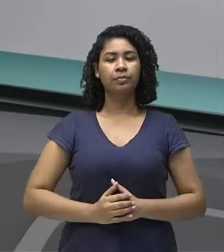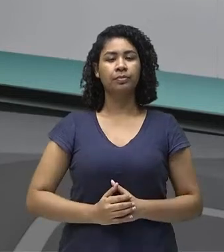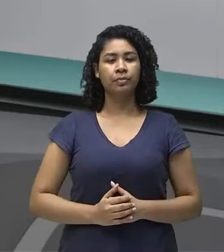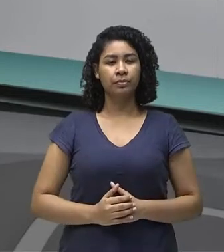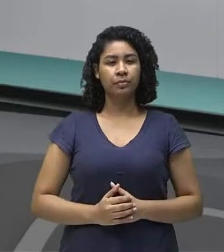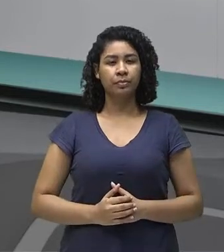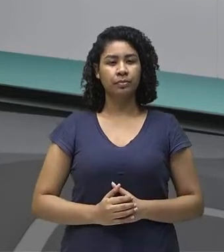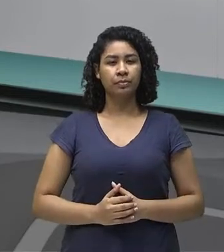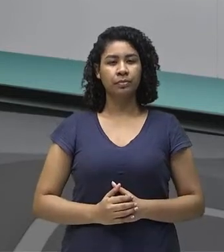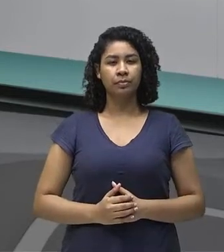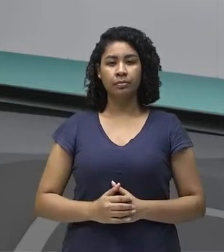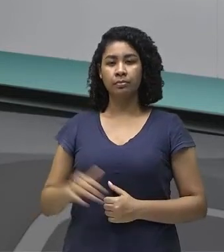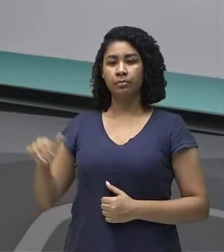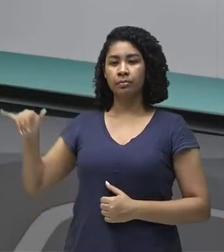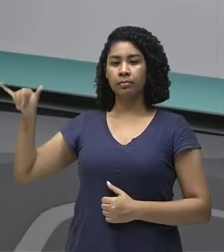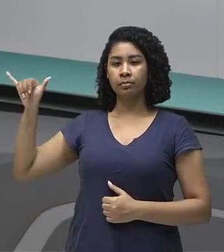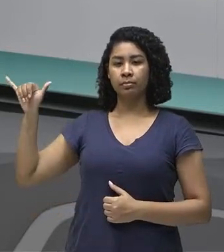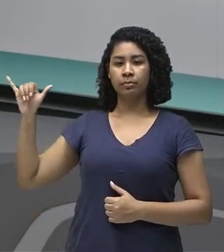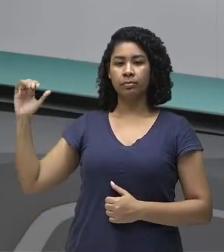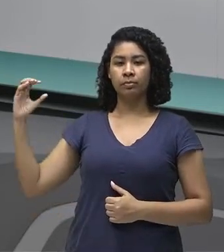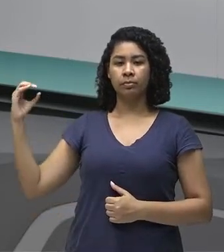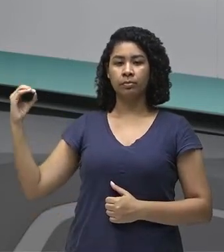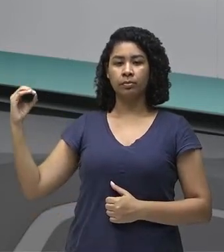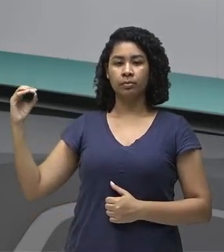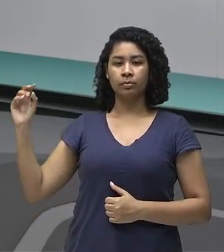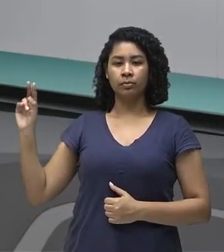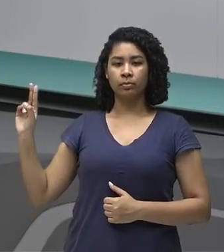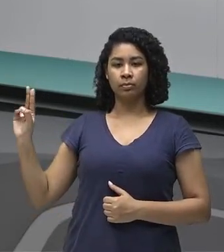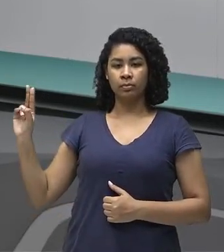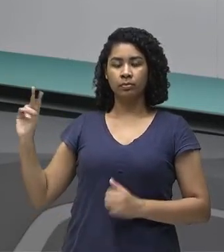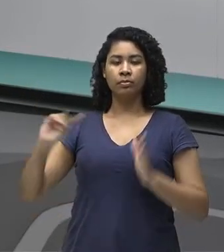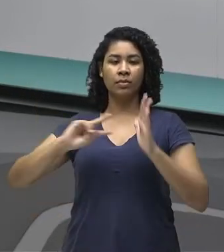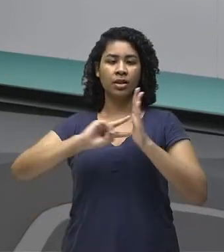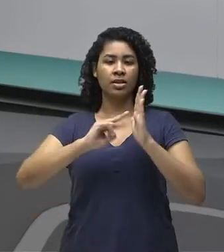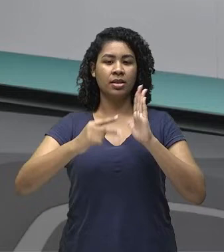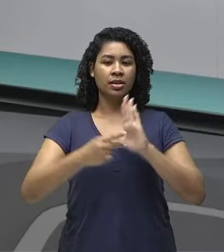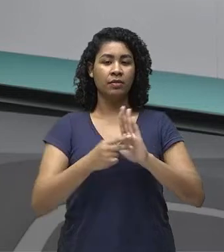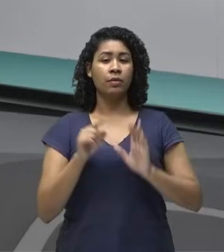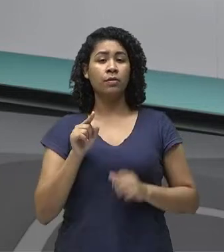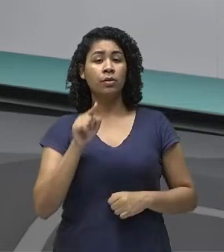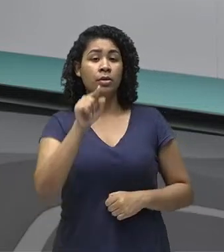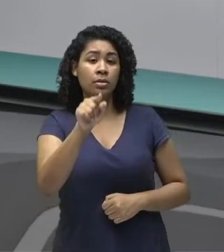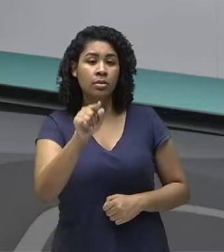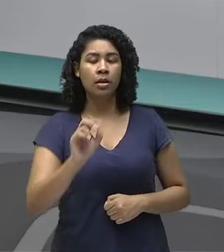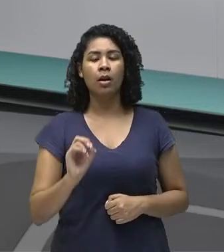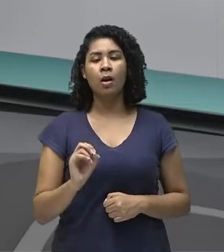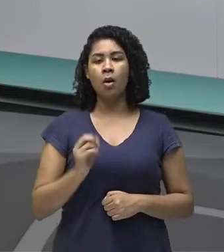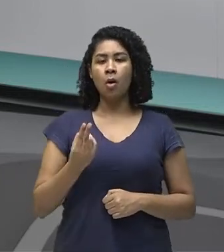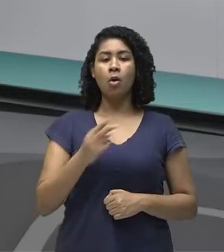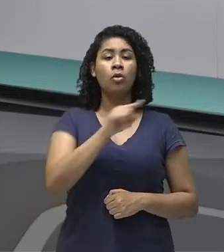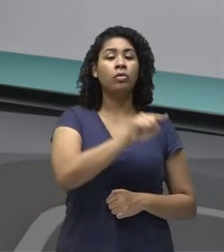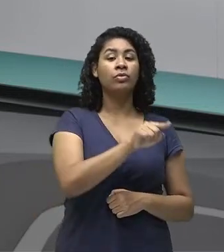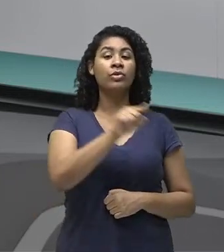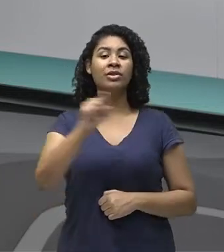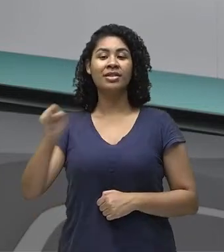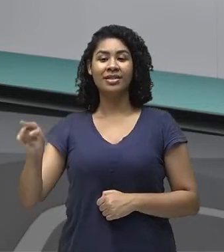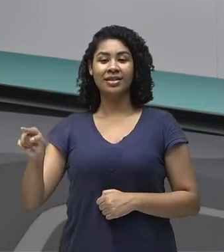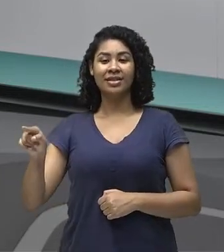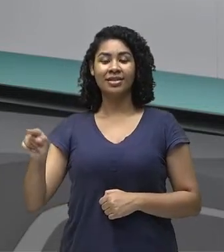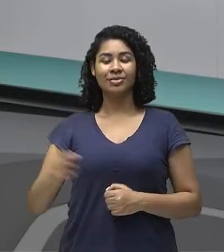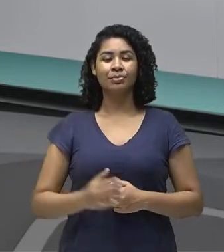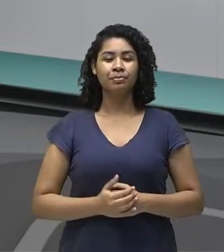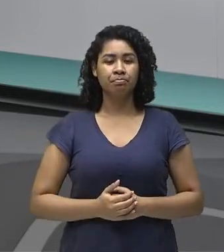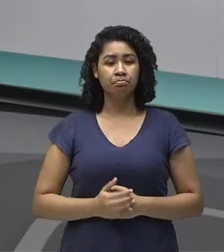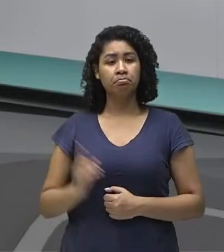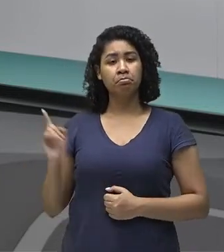nós temos you, que significa você ou vocês. Então, o you, ele pode ser